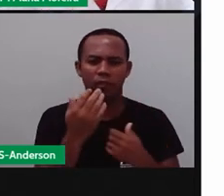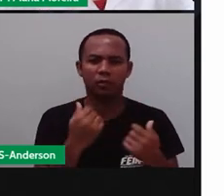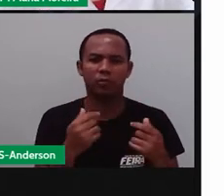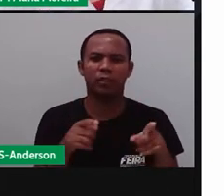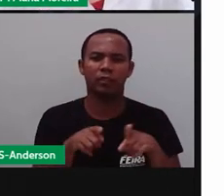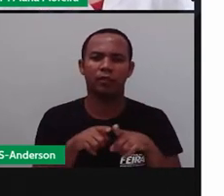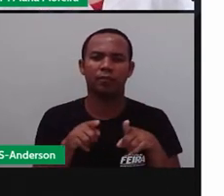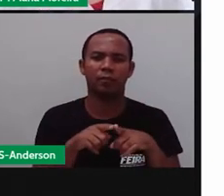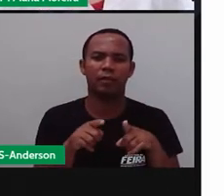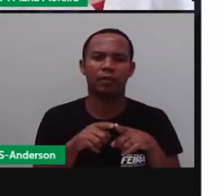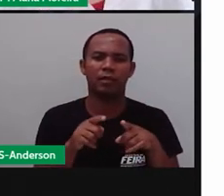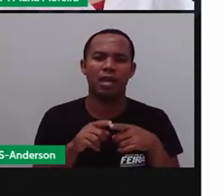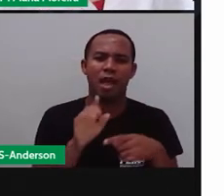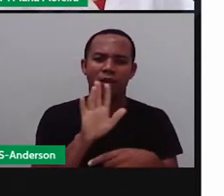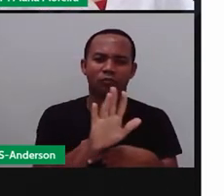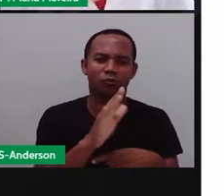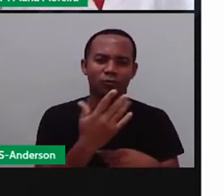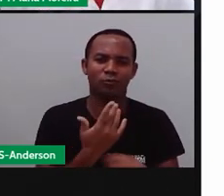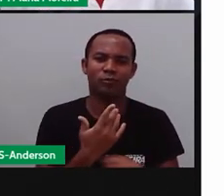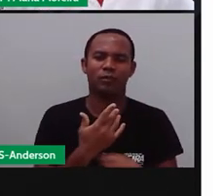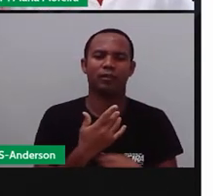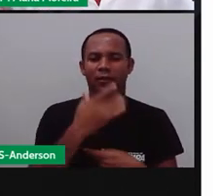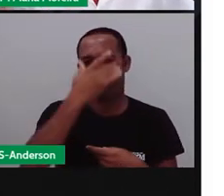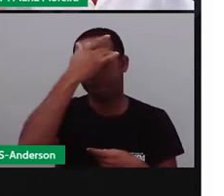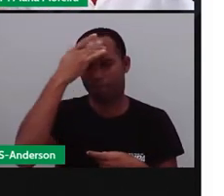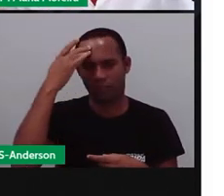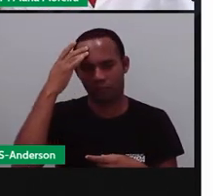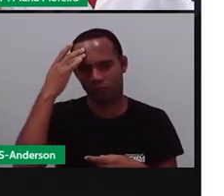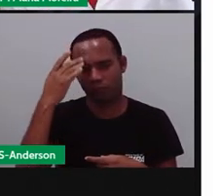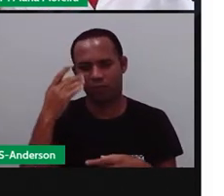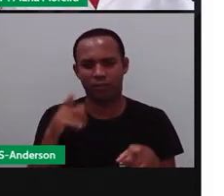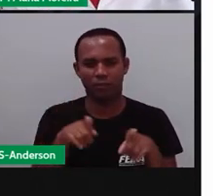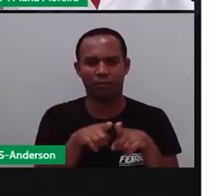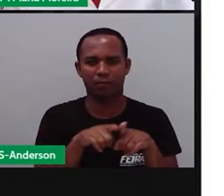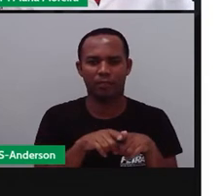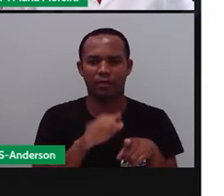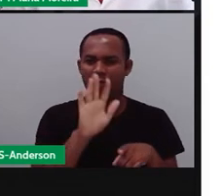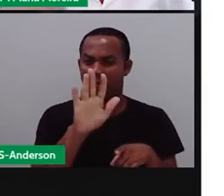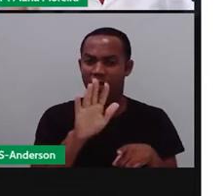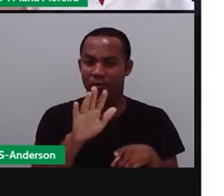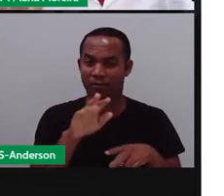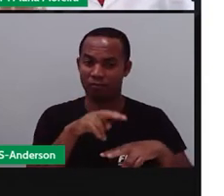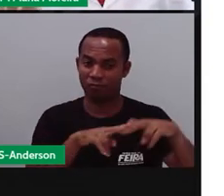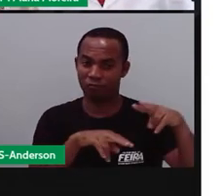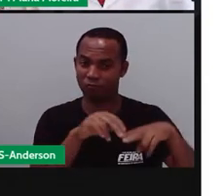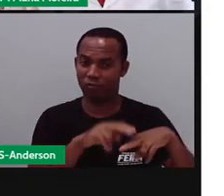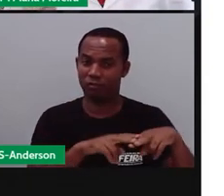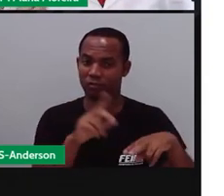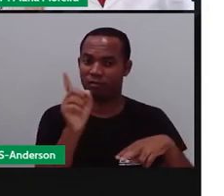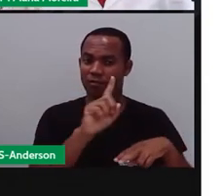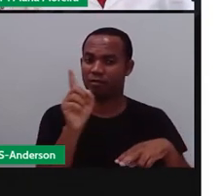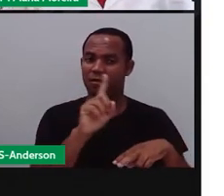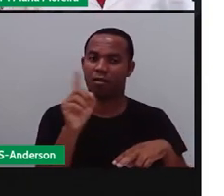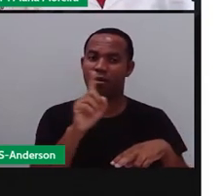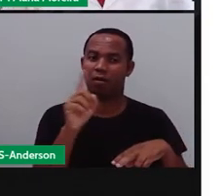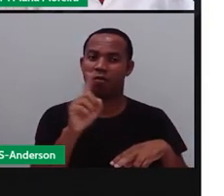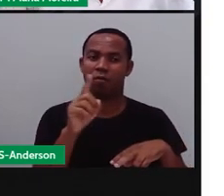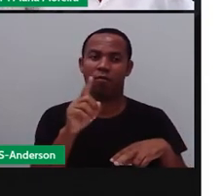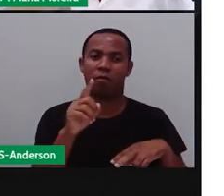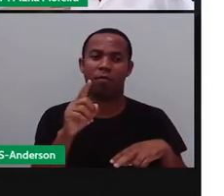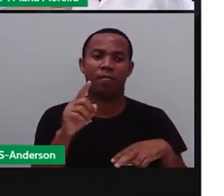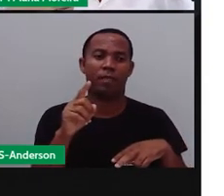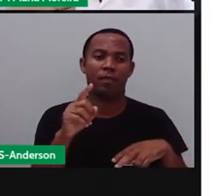e felicidade ao povo. Então, veja só, não é uma festa junina, né? É uma outra festa, mas que também tem o